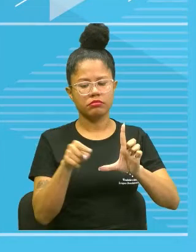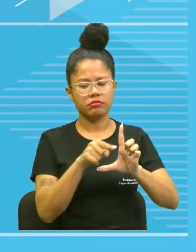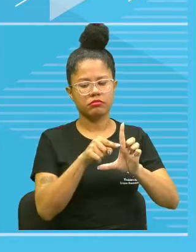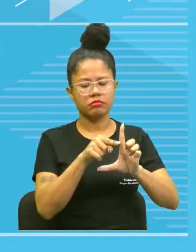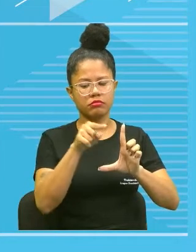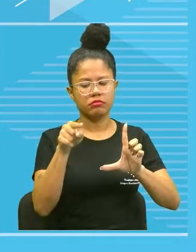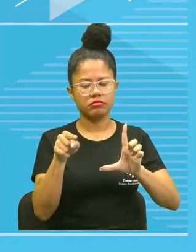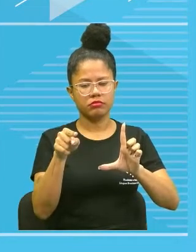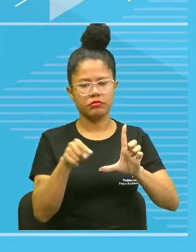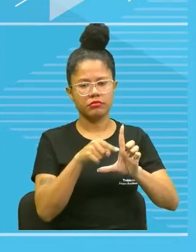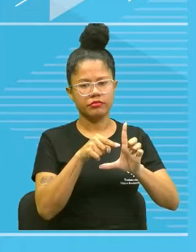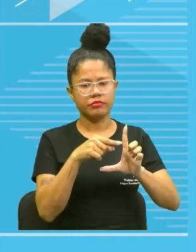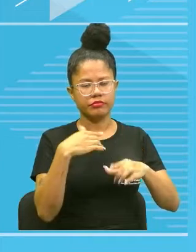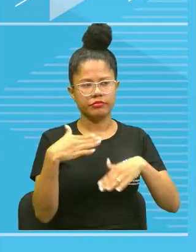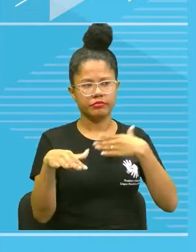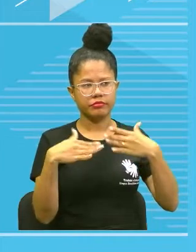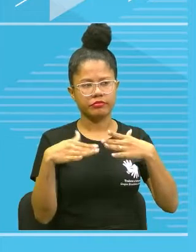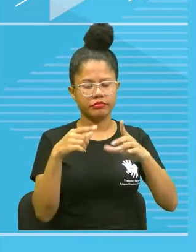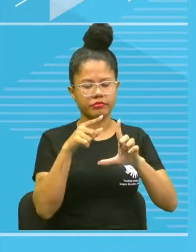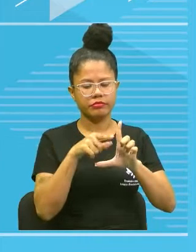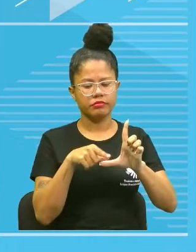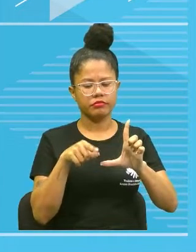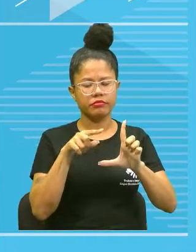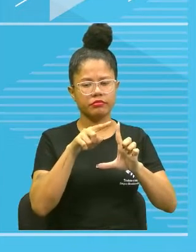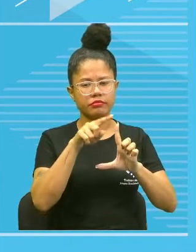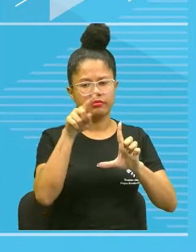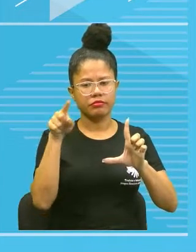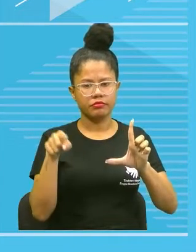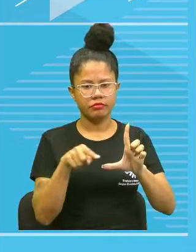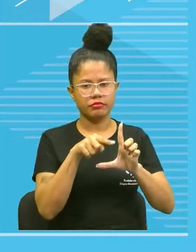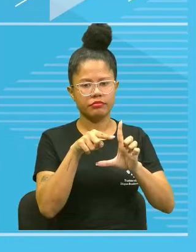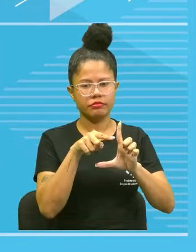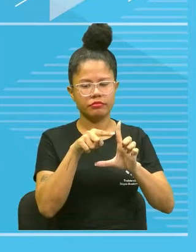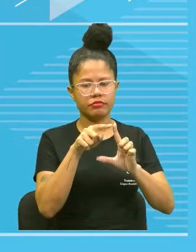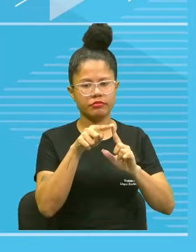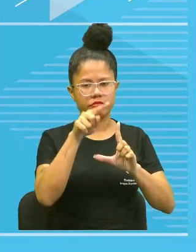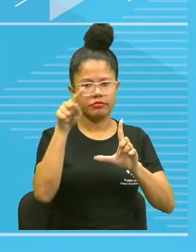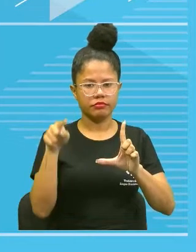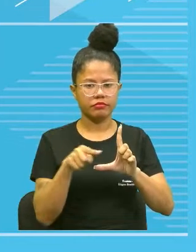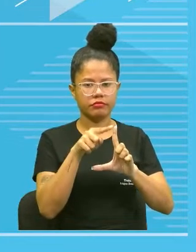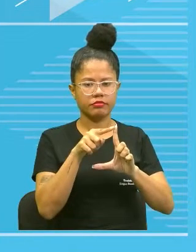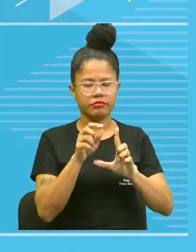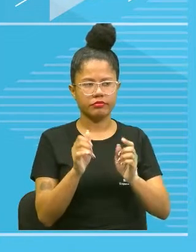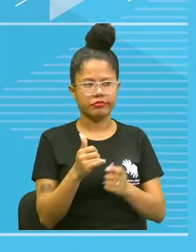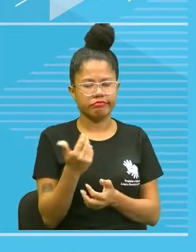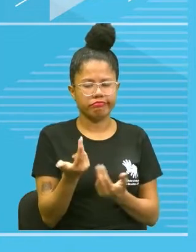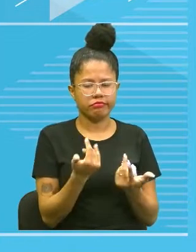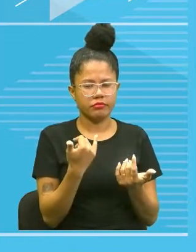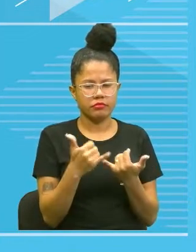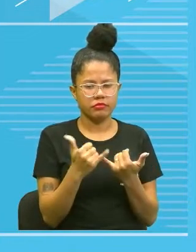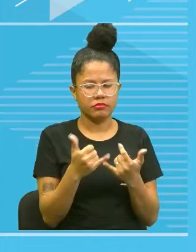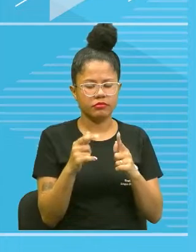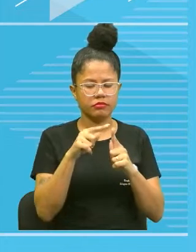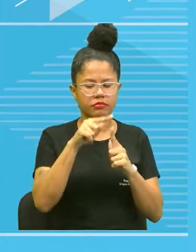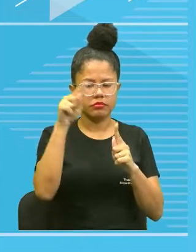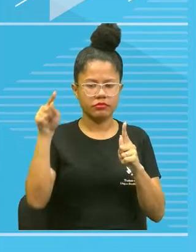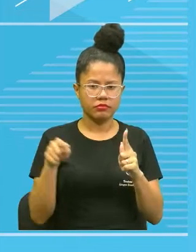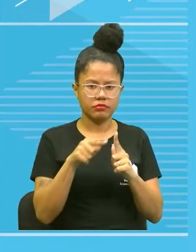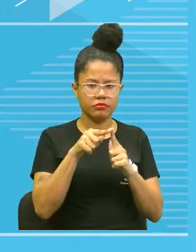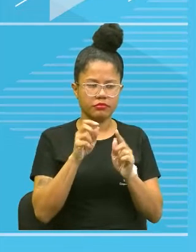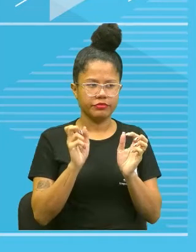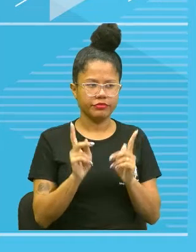aquele movimento que a gente chama de gráfico cíclico, né? Gráfico de movimentos repetitivos. Algebricamente, a soma das